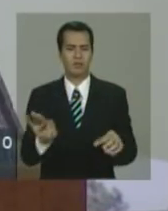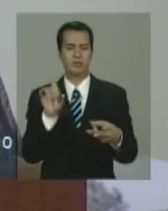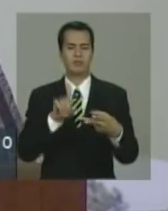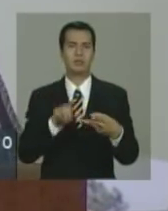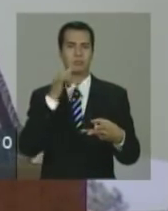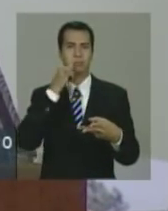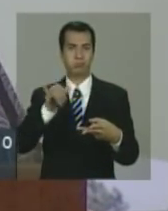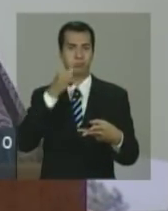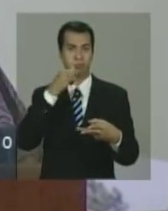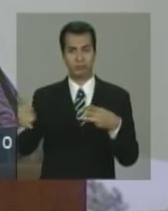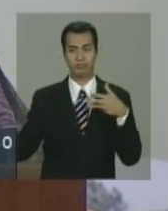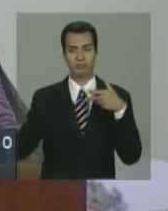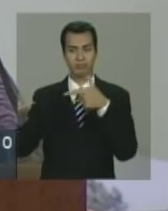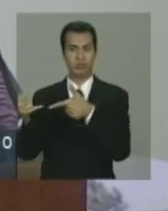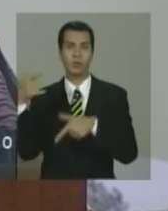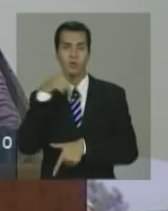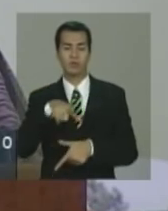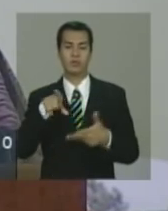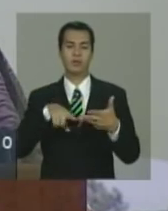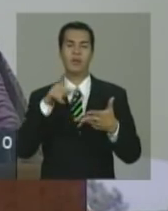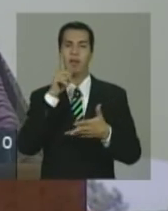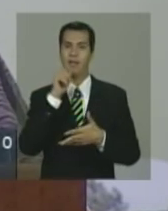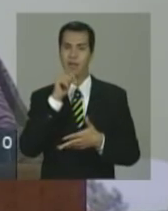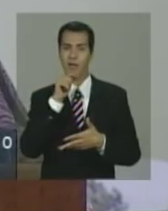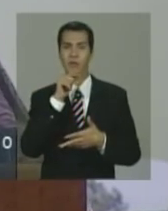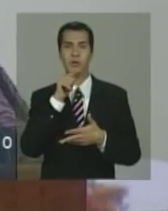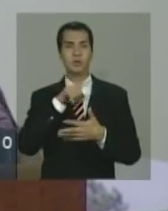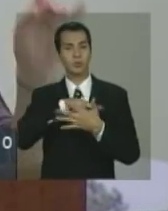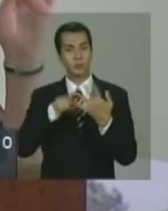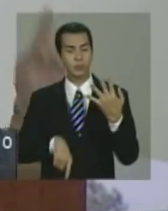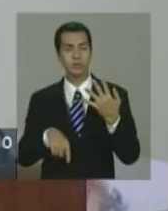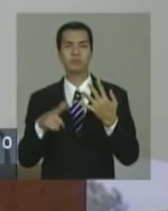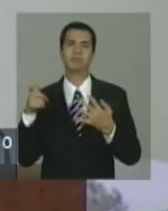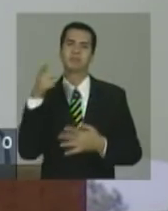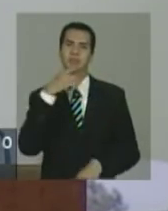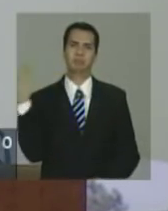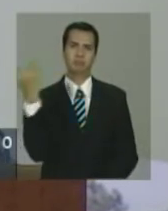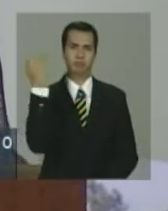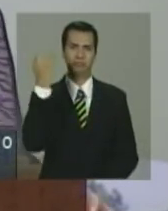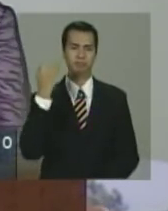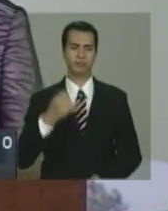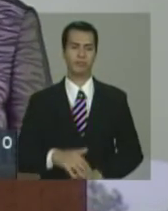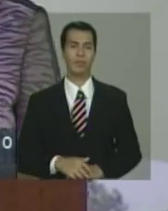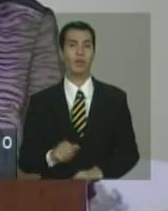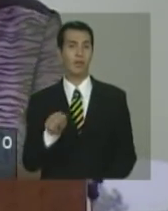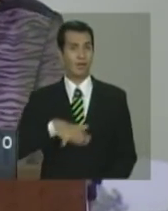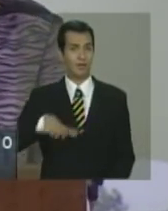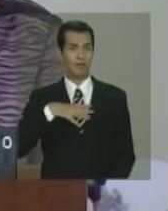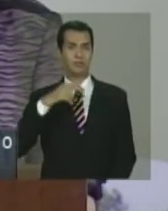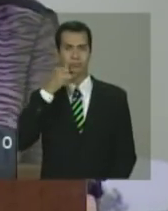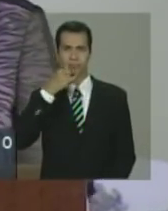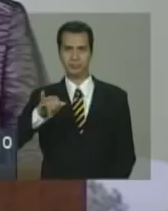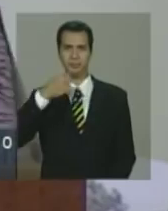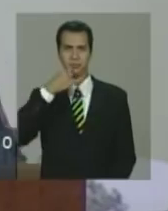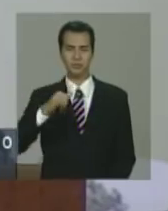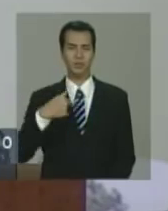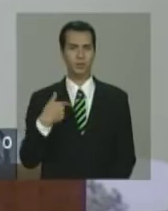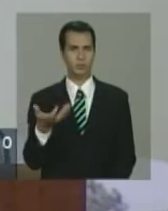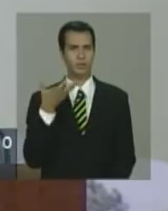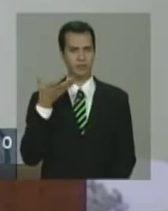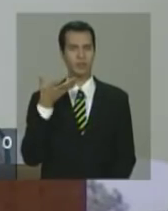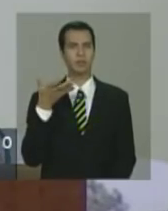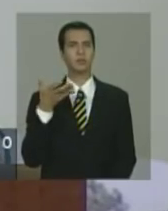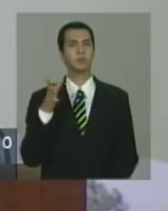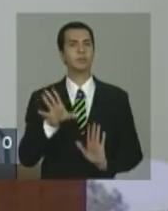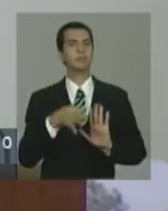a energia chegue e que chegue a água, é fundamental. No caso da energia, eu queria destacar a parceria